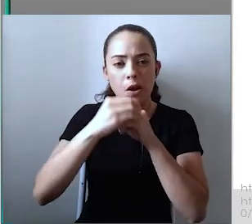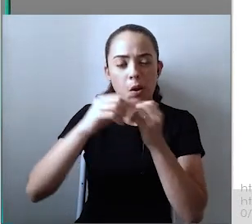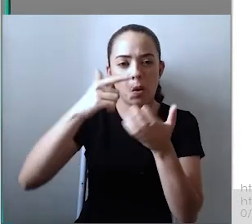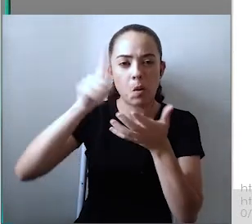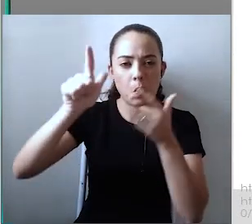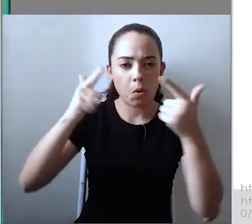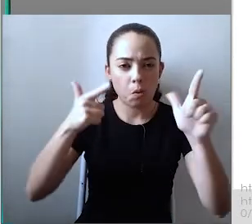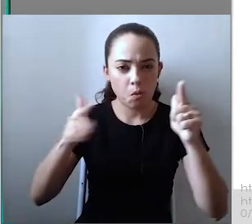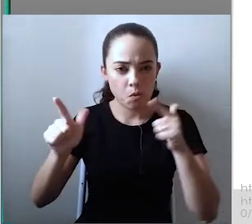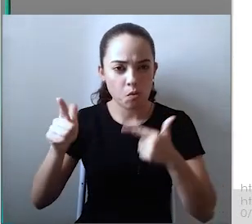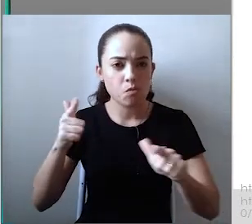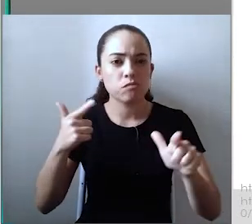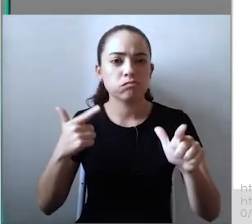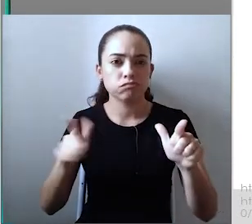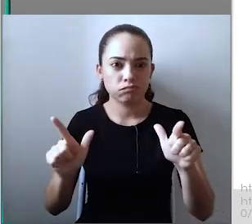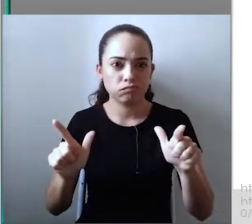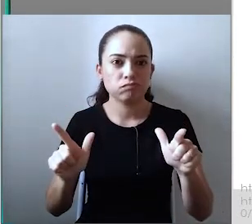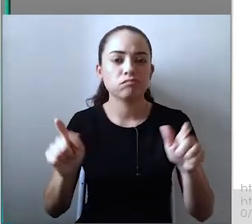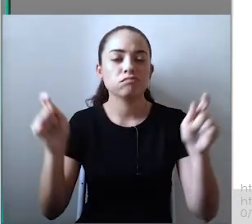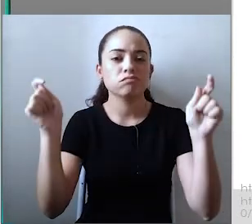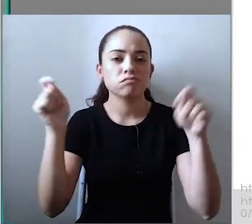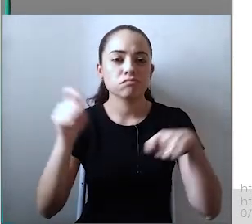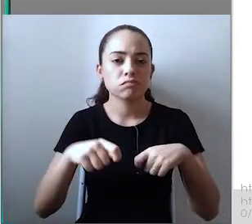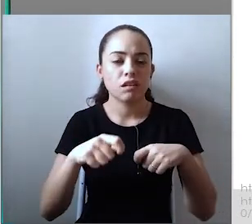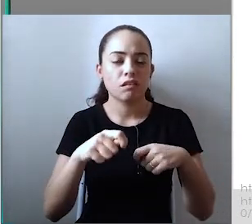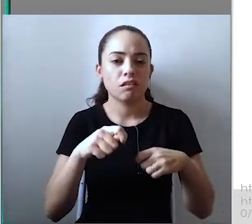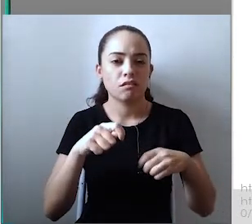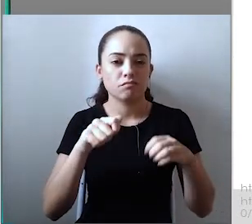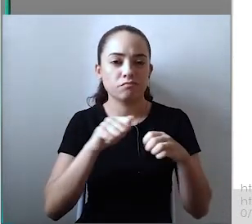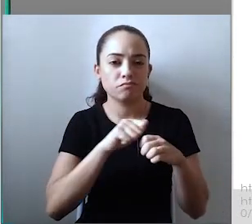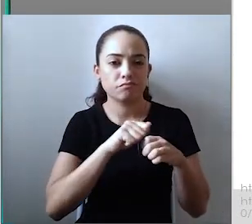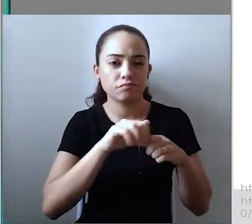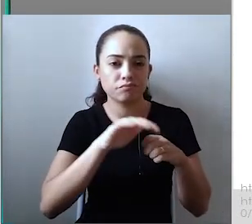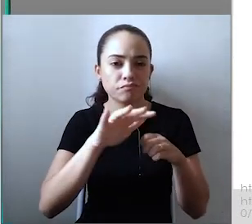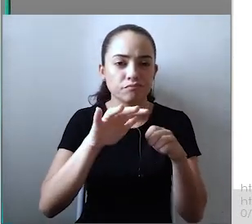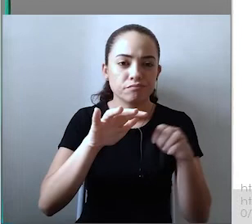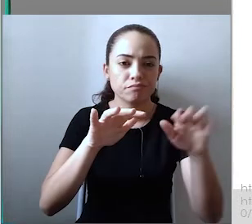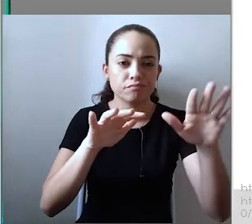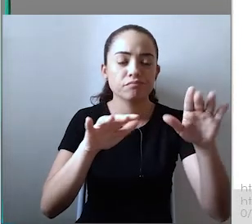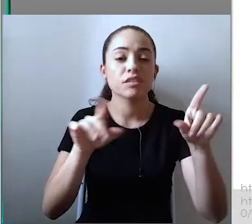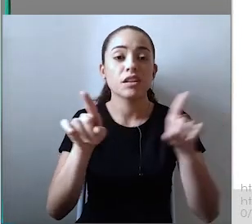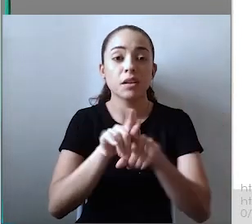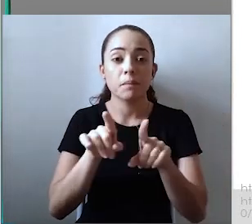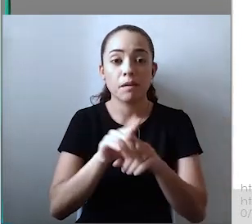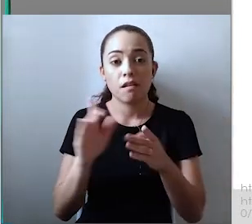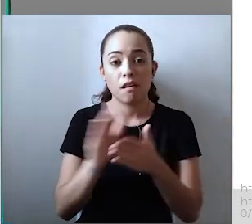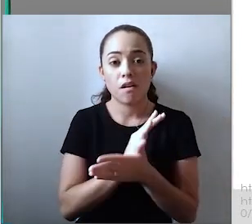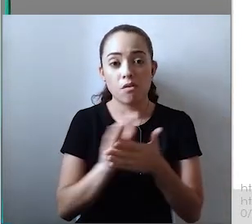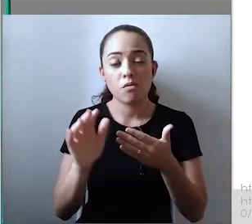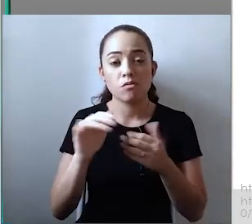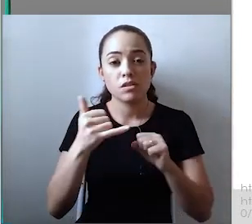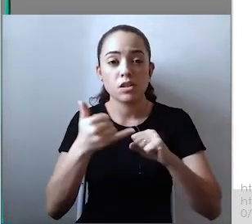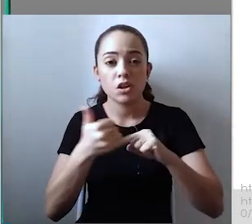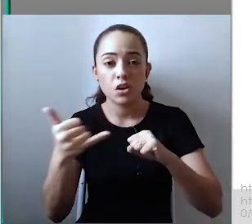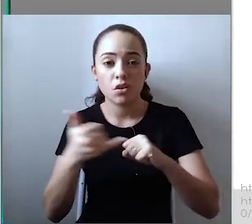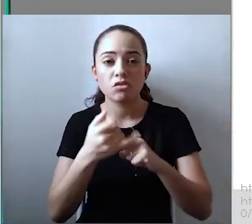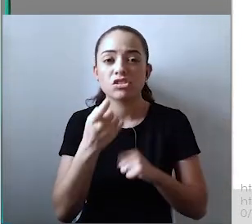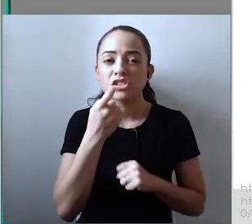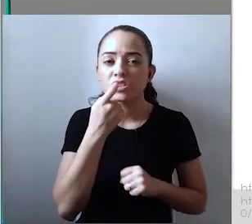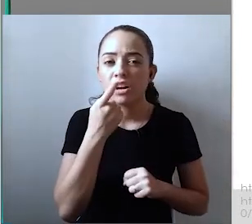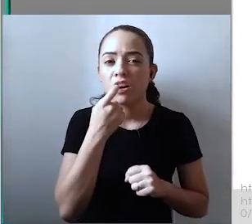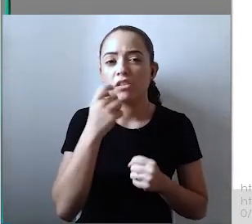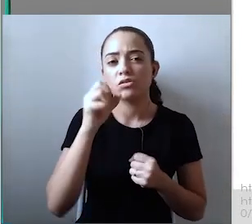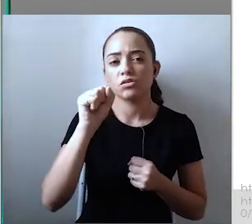o glutamato, a adenosina monofosfatase cíclica, o ATP, o inositol trifosfato e íons de cálcio, sódio